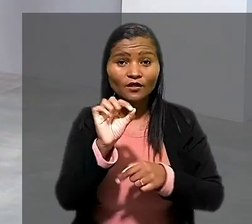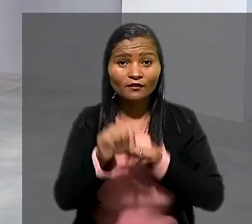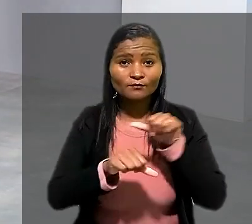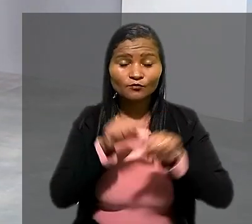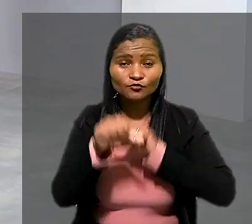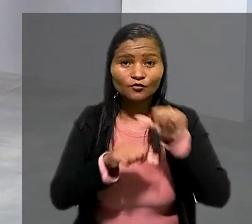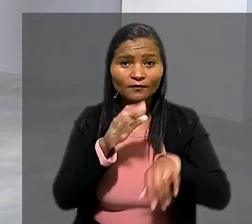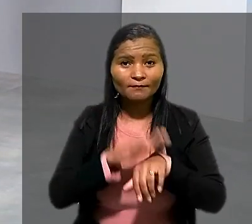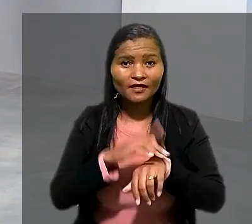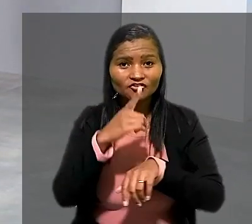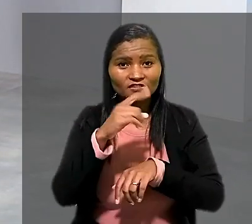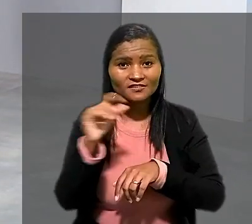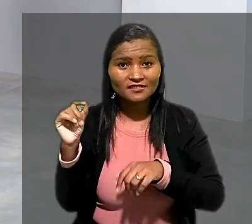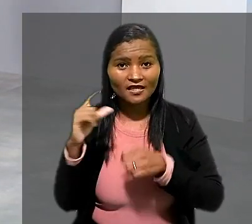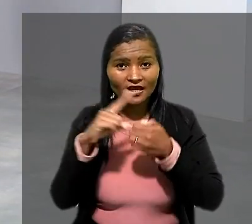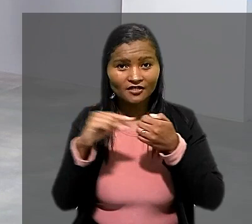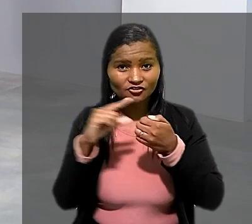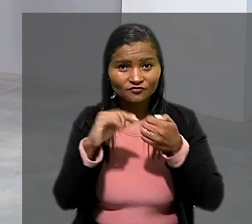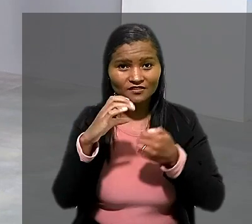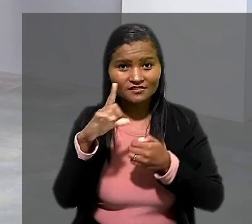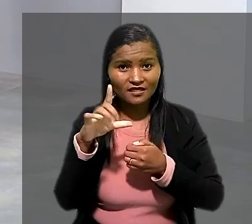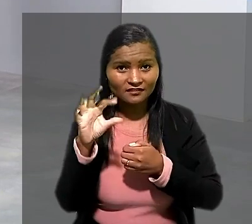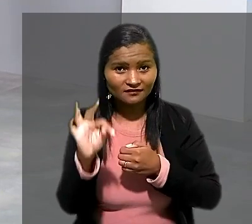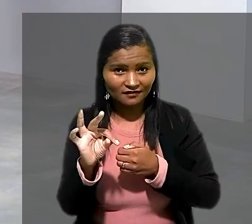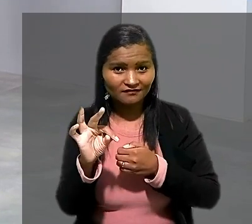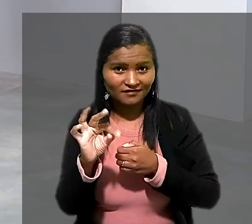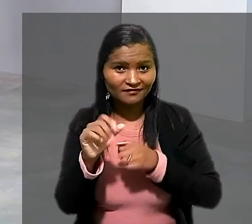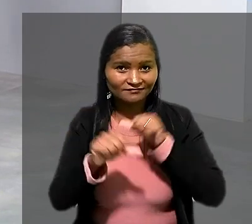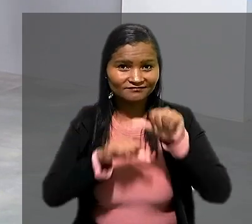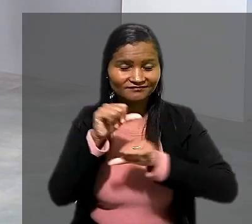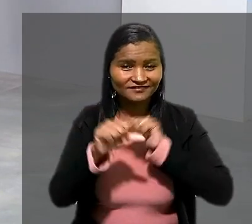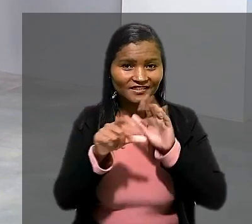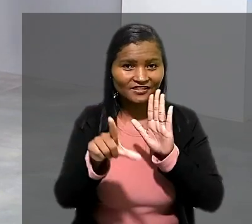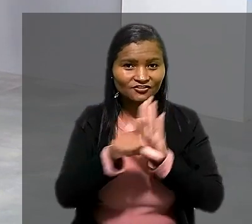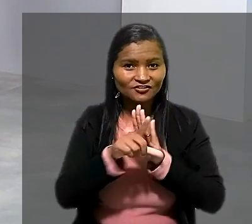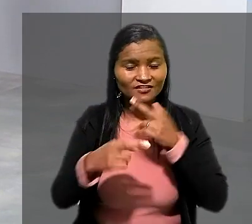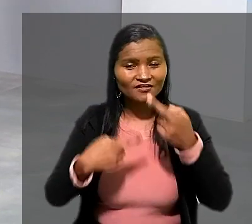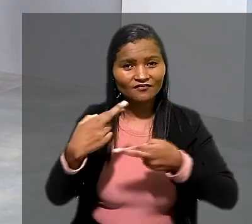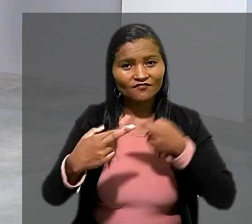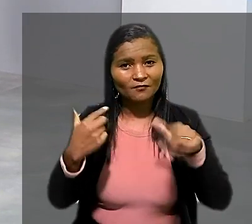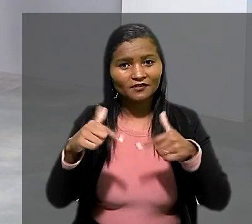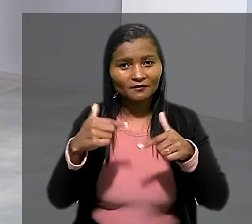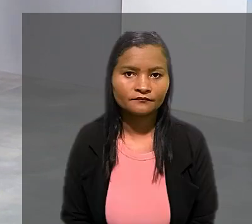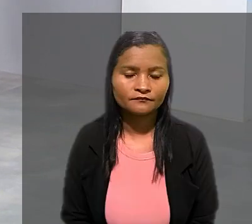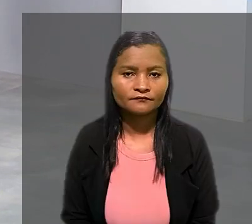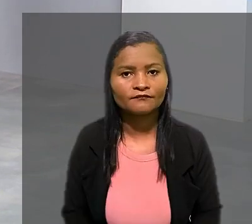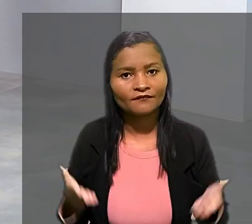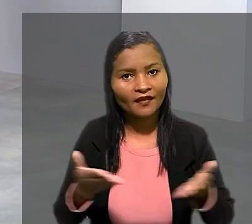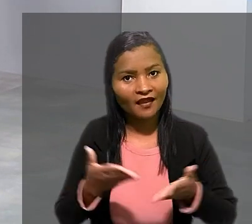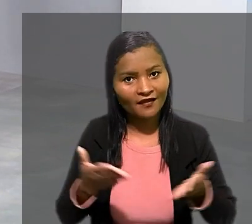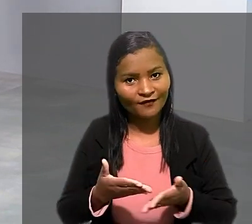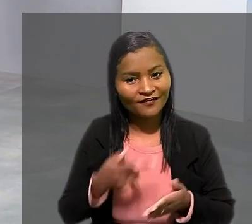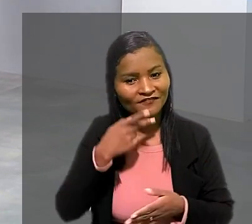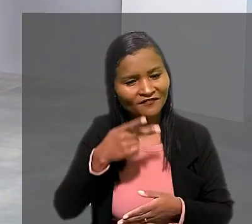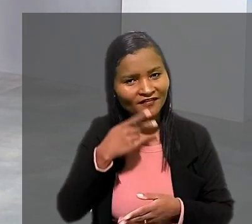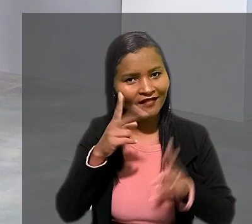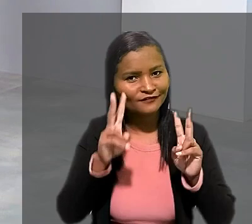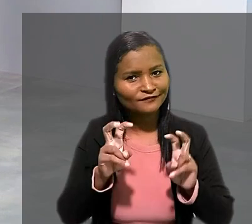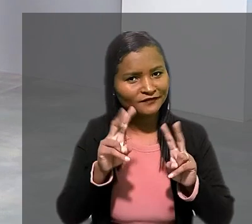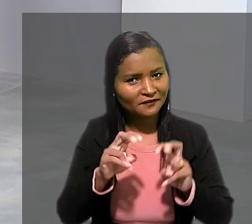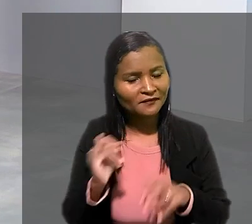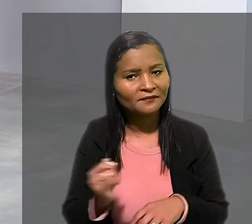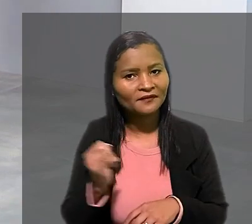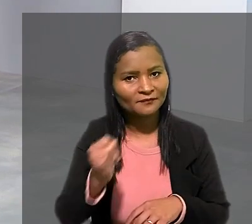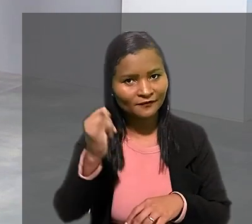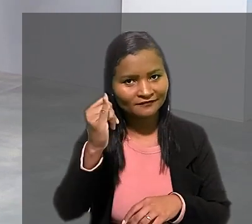mostrar o que mudou em mais de 100 artigos da CLT, conforme as alterações legislativas da reforma trabalhista. E agora, Luana, vamos falar de um